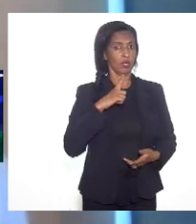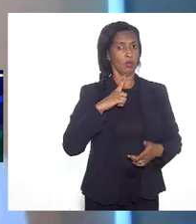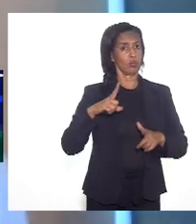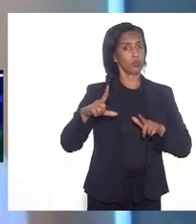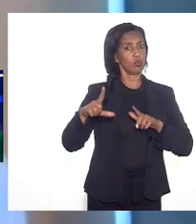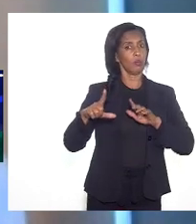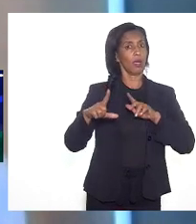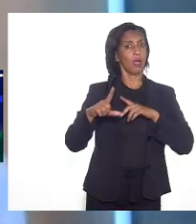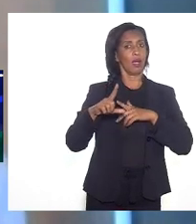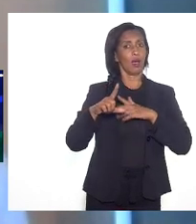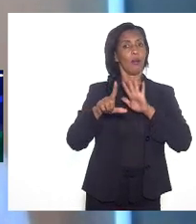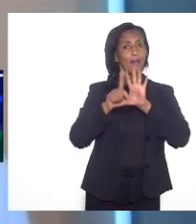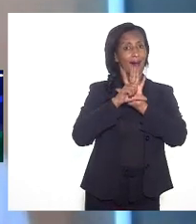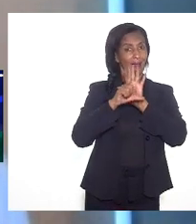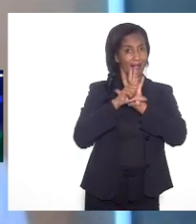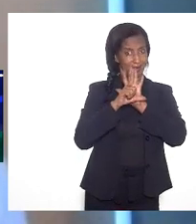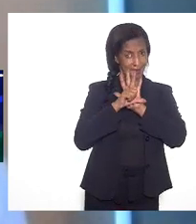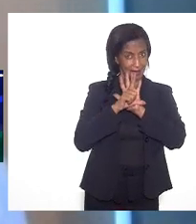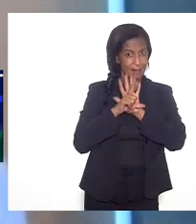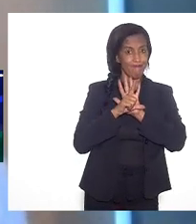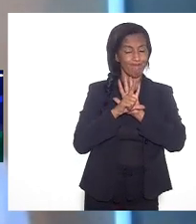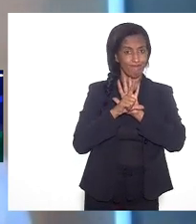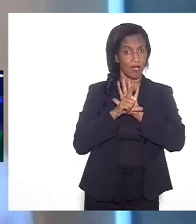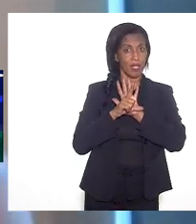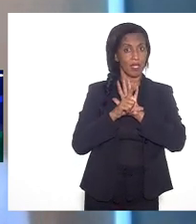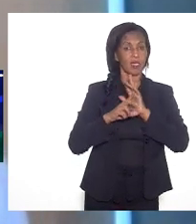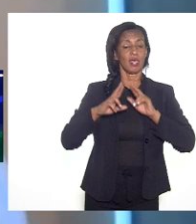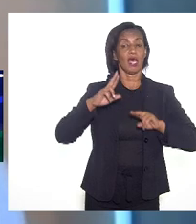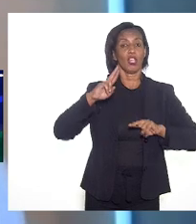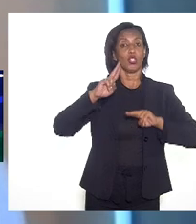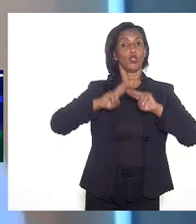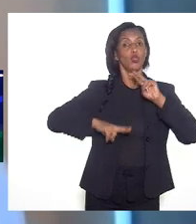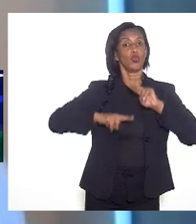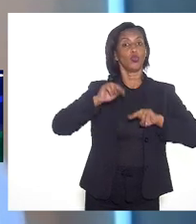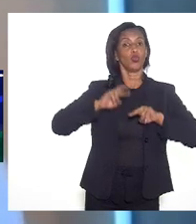minha autoria, que é o Junho Violeta, que traz